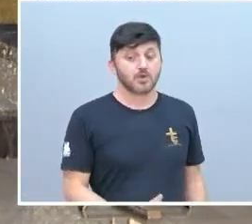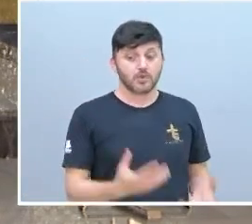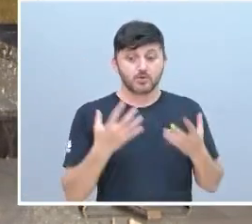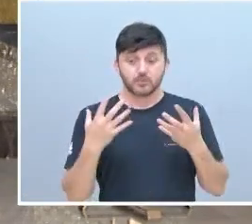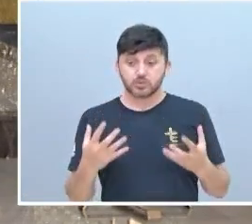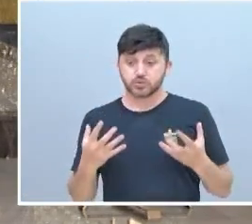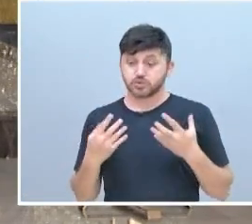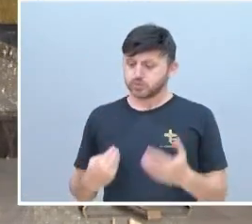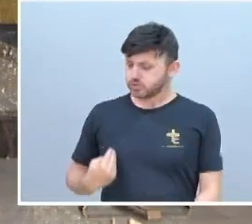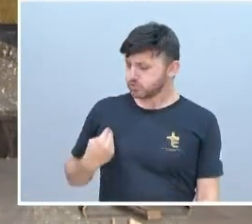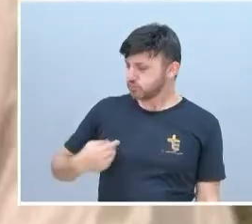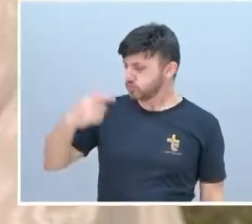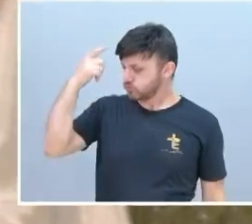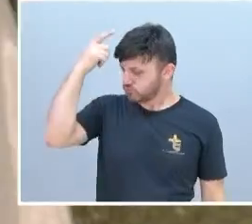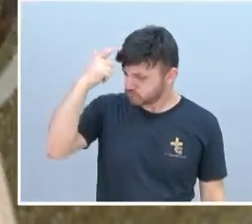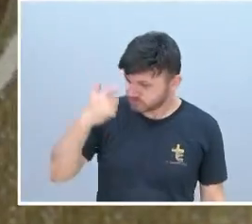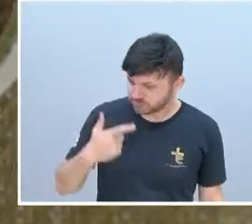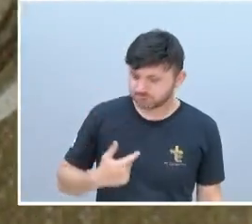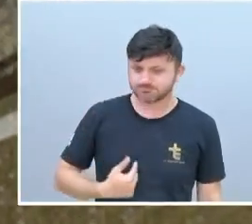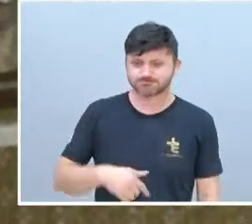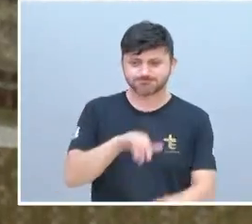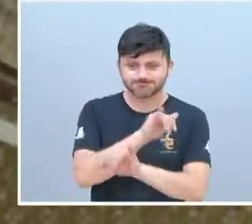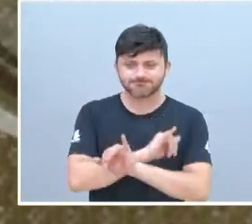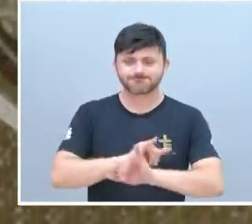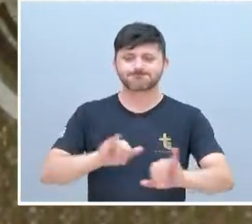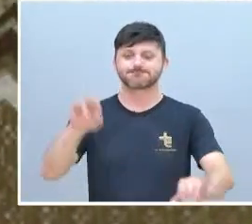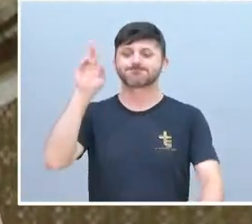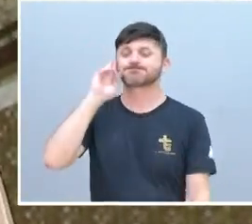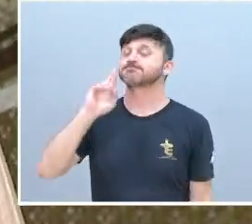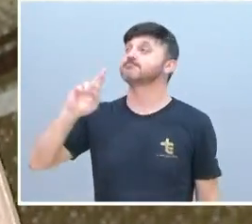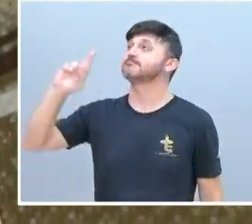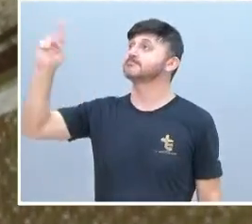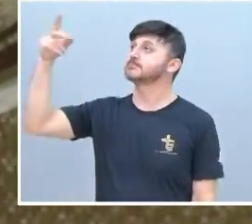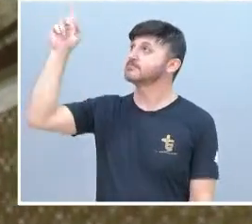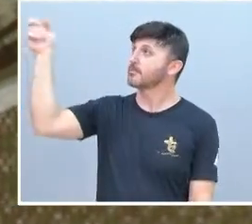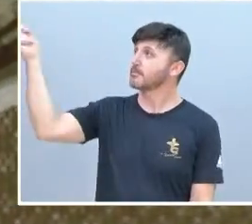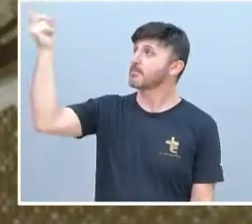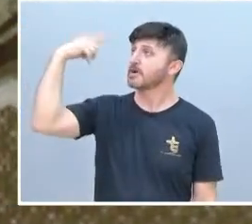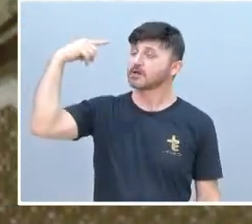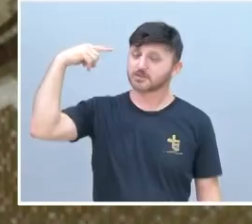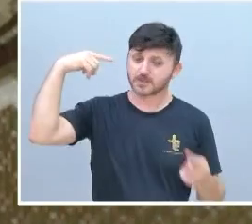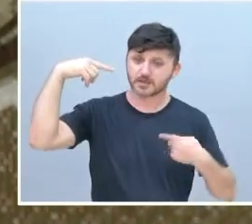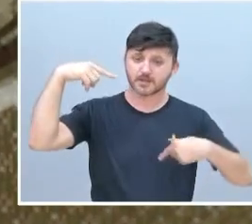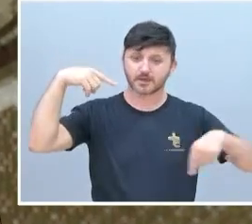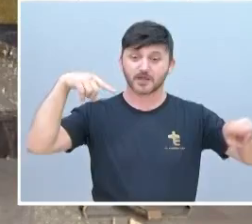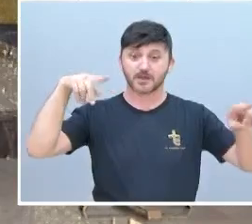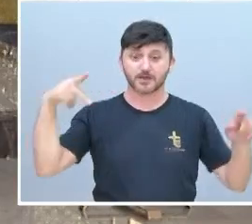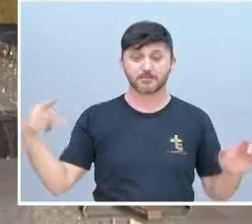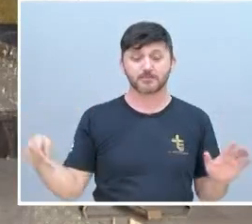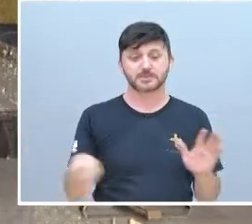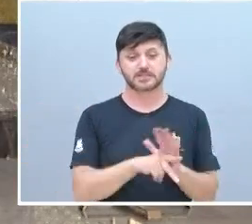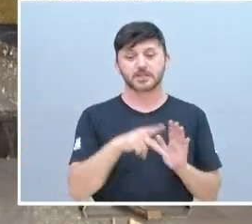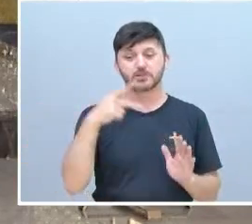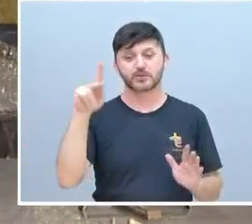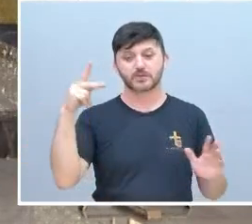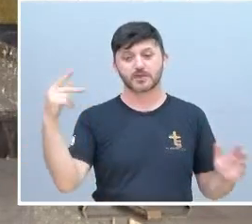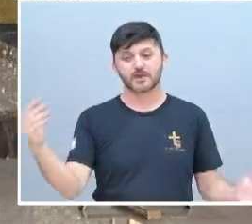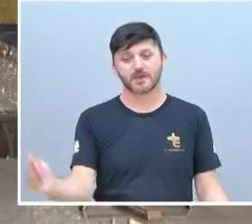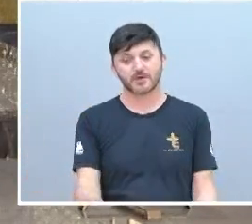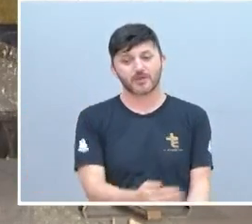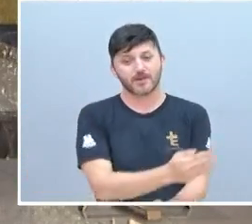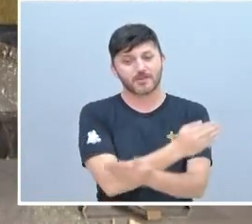Ser um instrumento vivo, meu Senhor, envia-me para